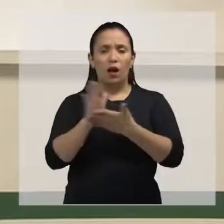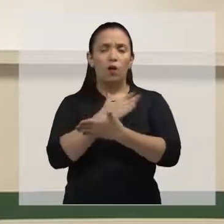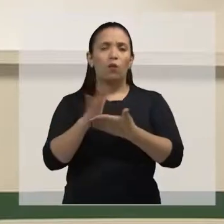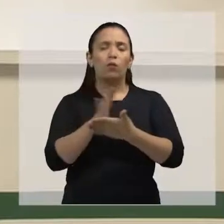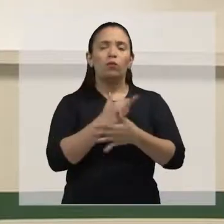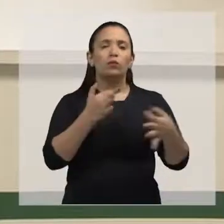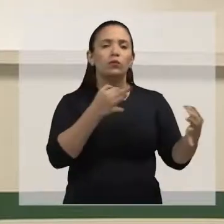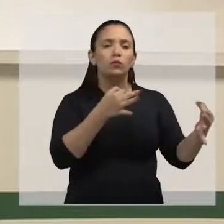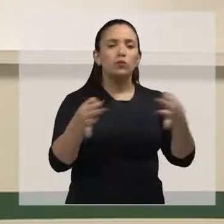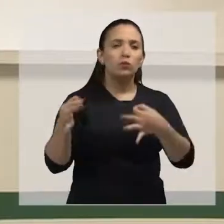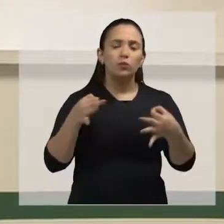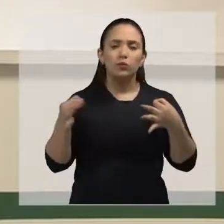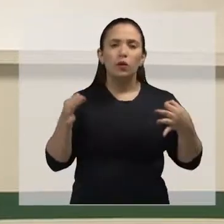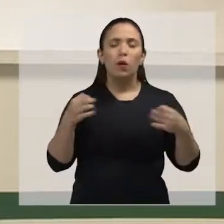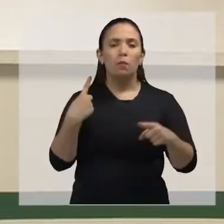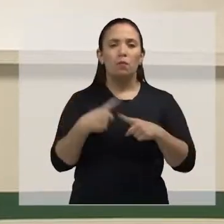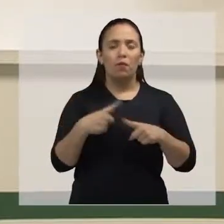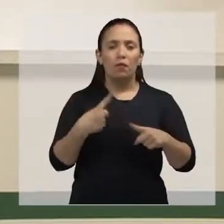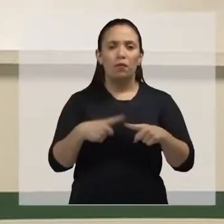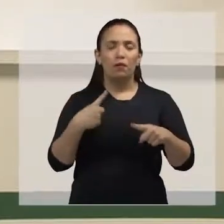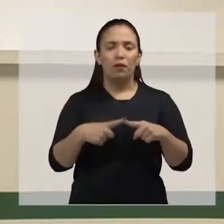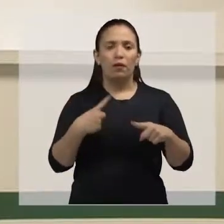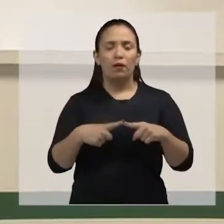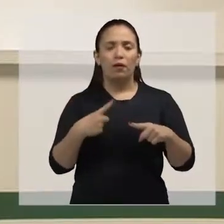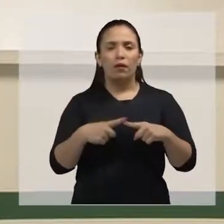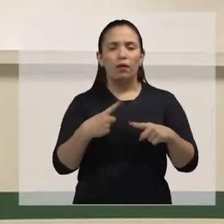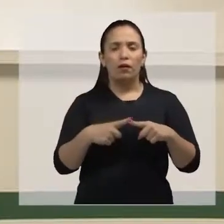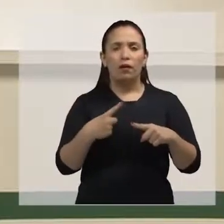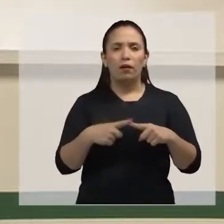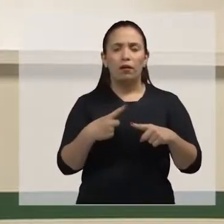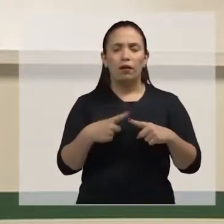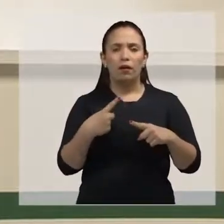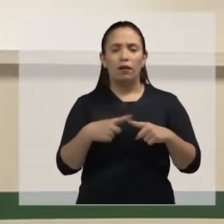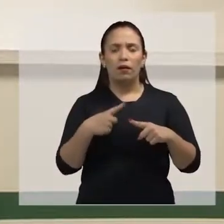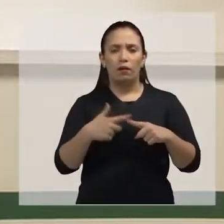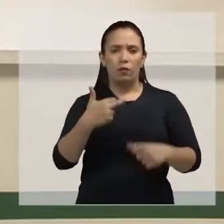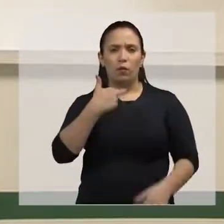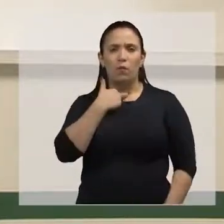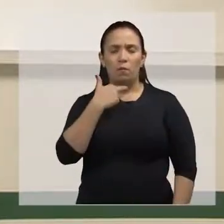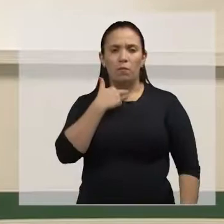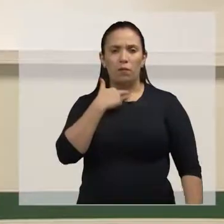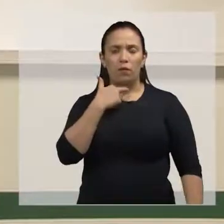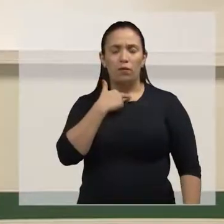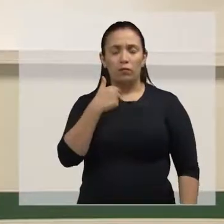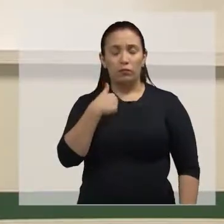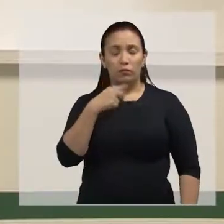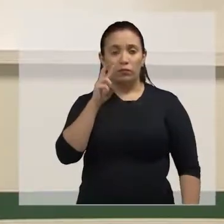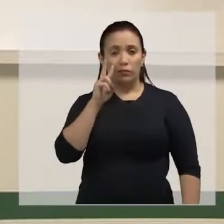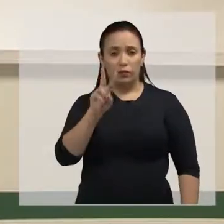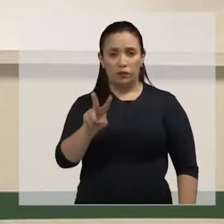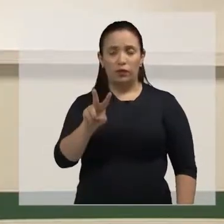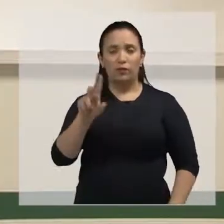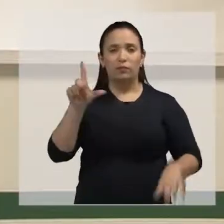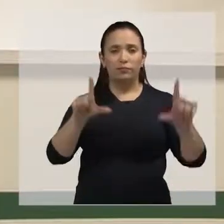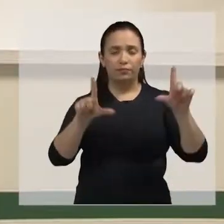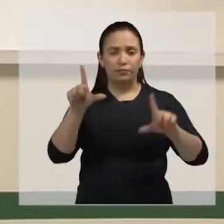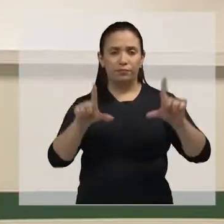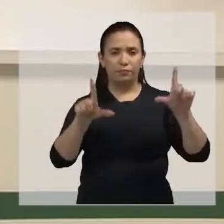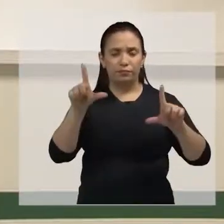discutindo que é porque não deve ter. Eu estava vendo um